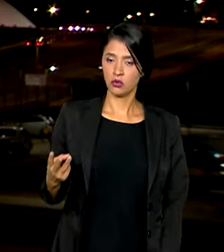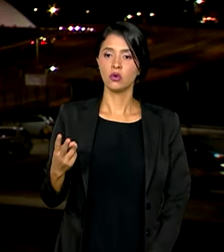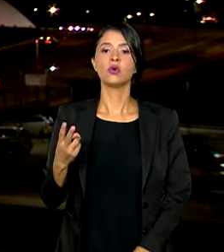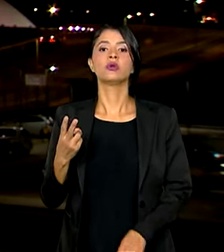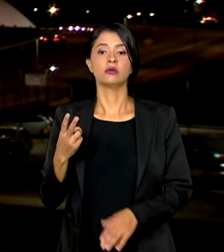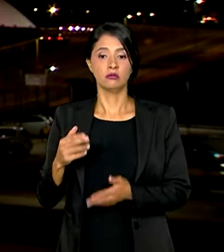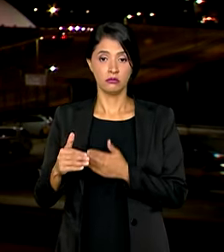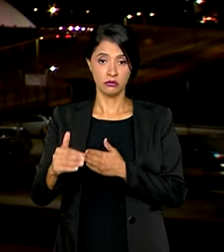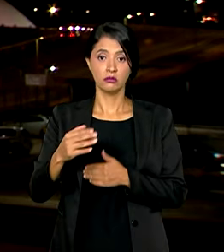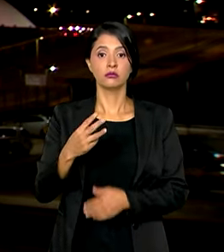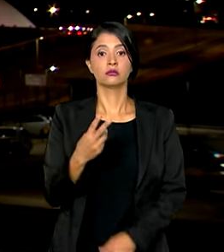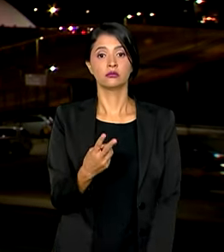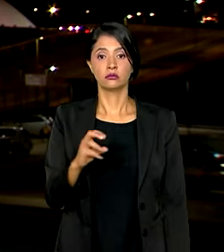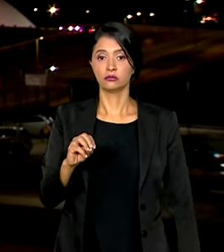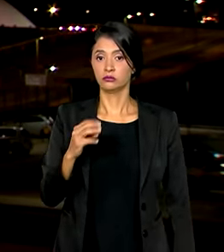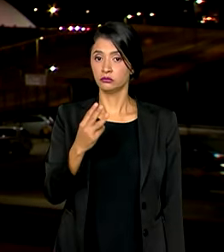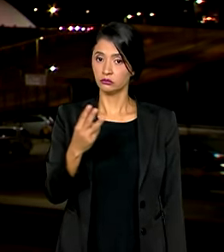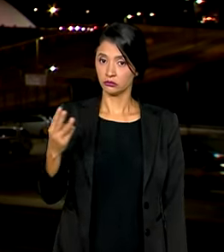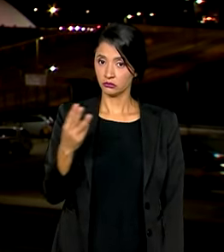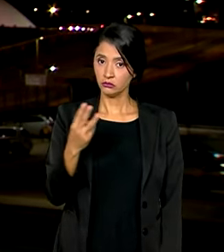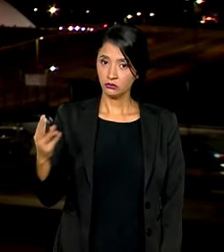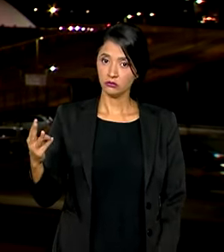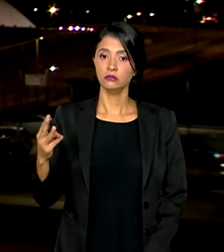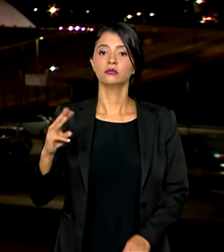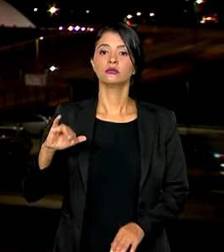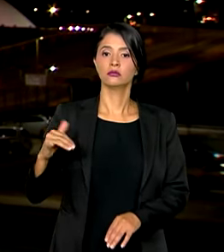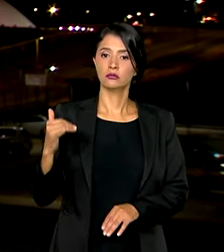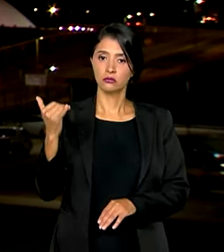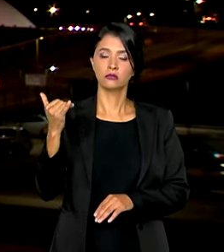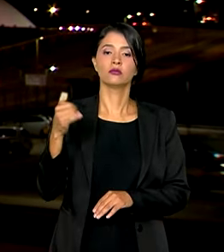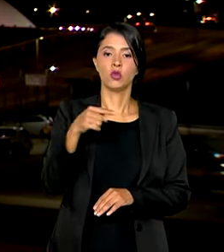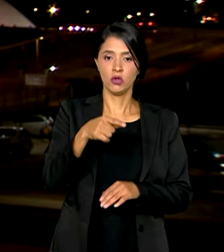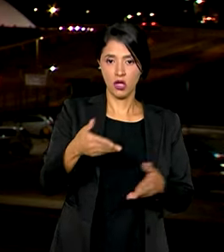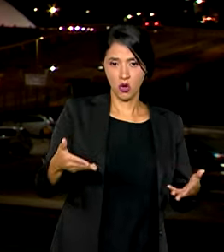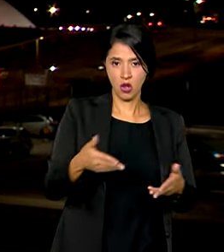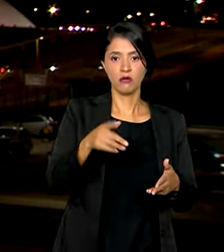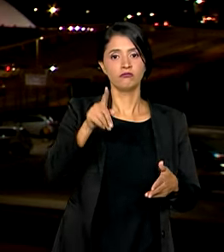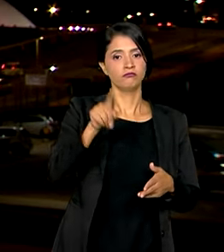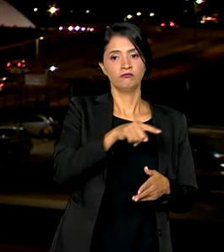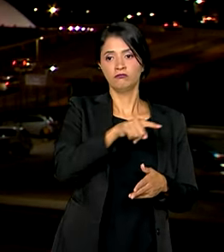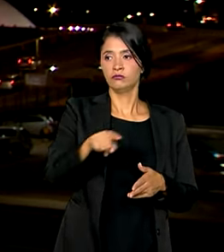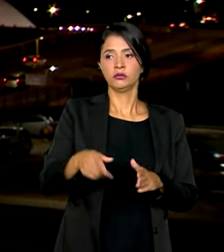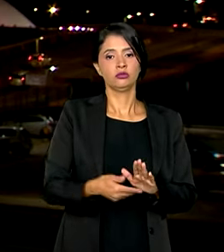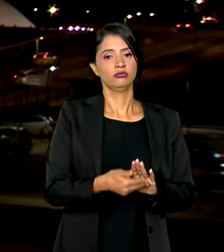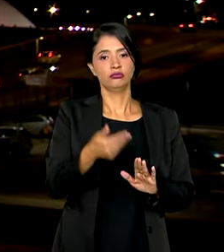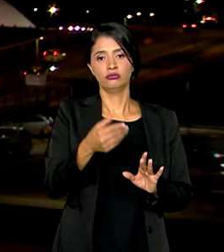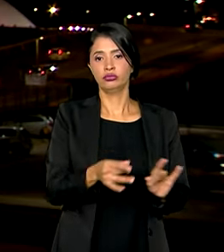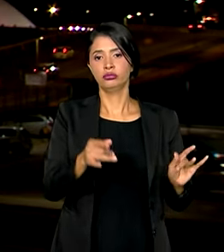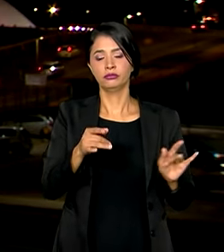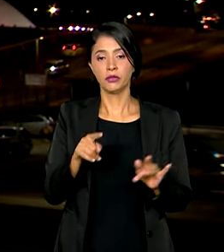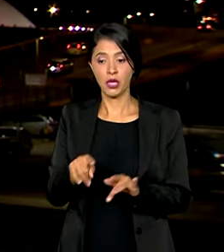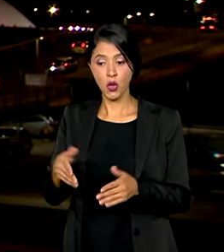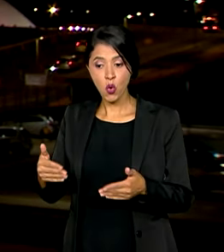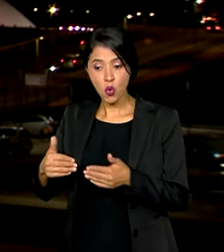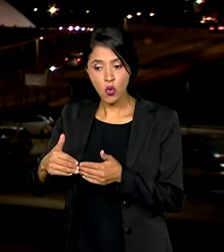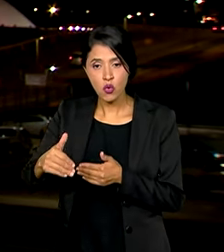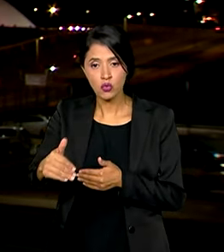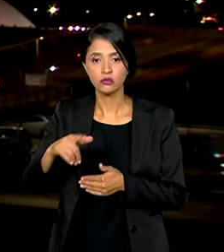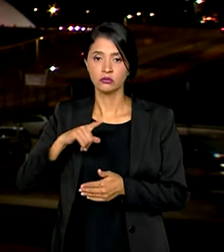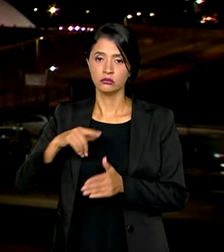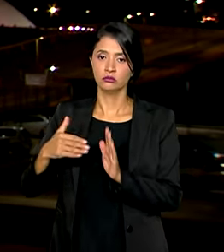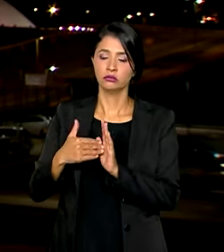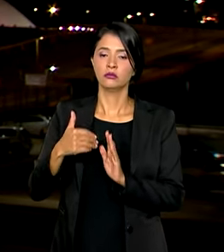de 2033, os atuais impostos serão extintos. A partir de hoje, o governo federal terá até